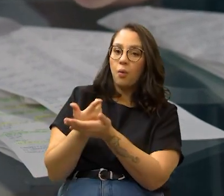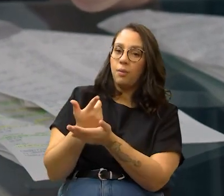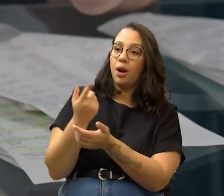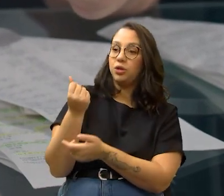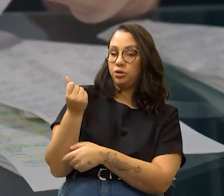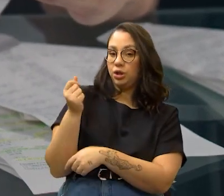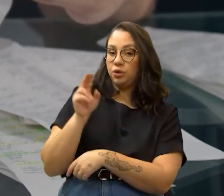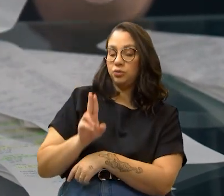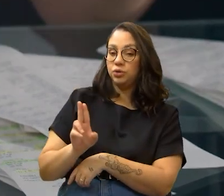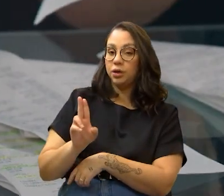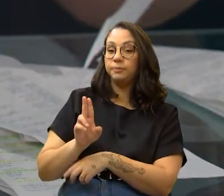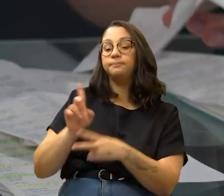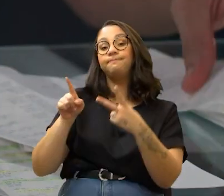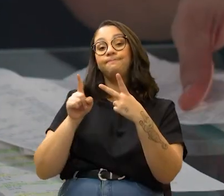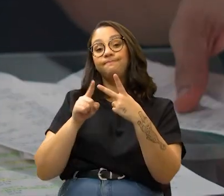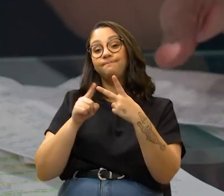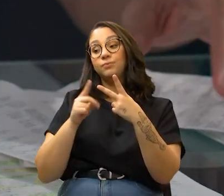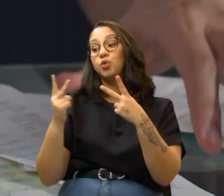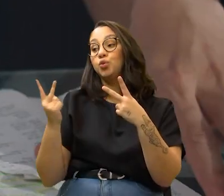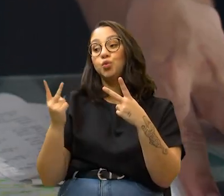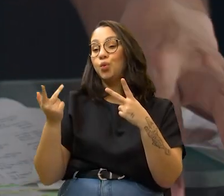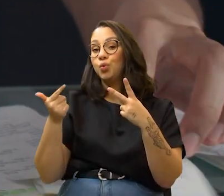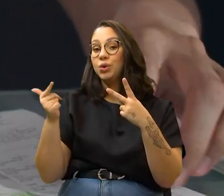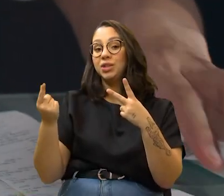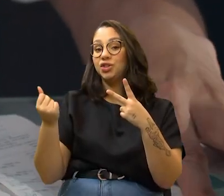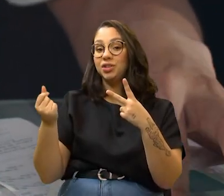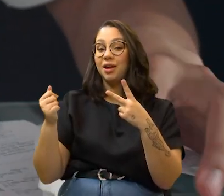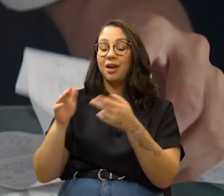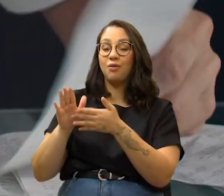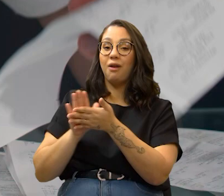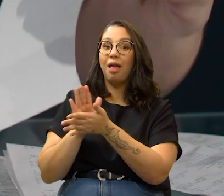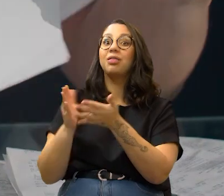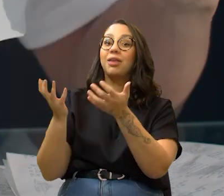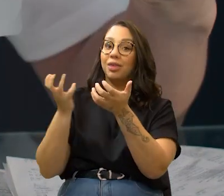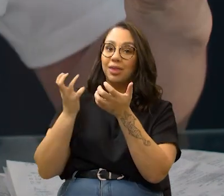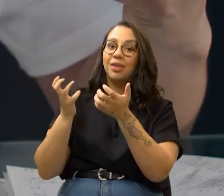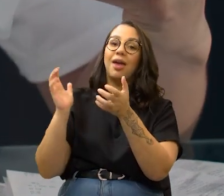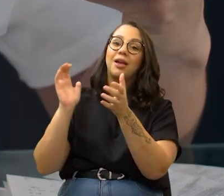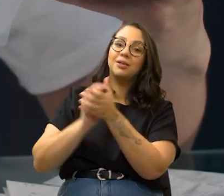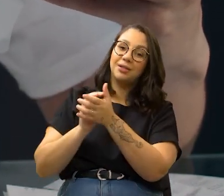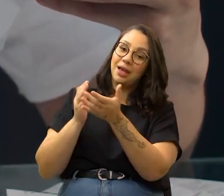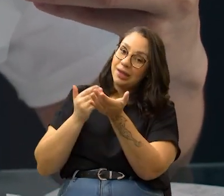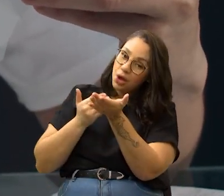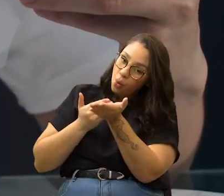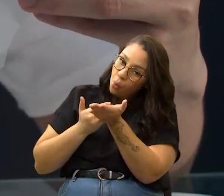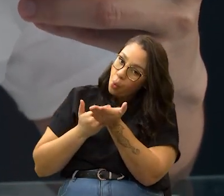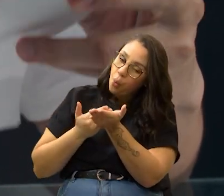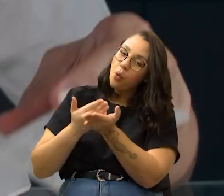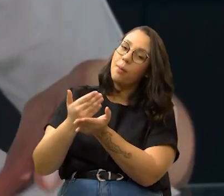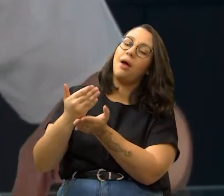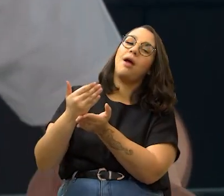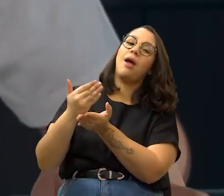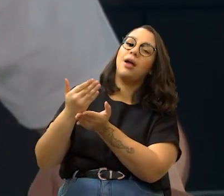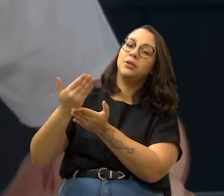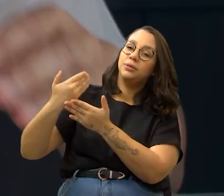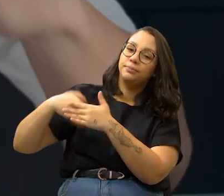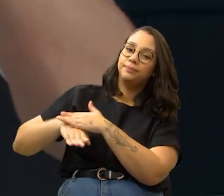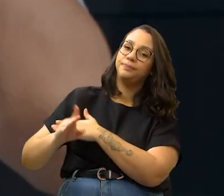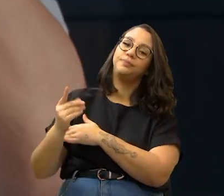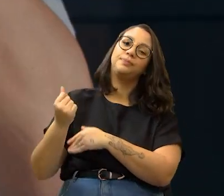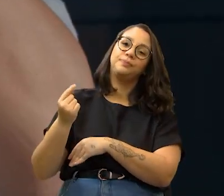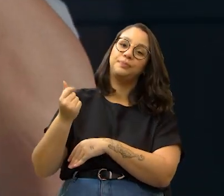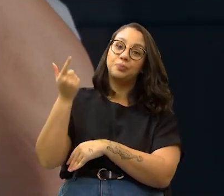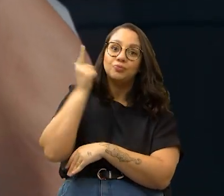pode adquirir com aquele dinheiro, e existe o casal que ainda não tem dinheiro nenhum, quer casar e vai começar